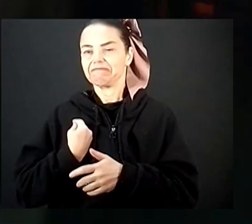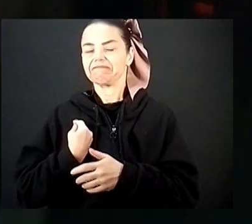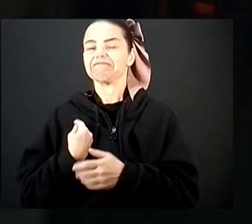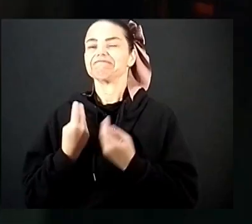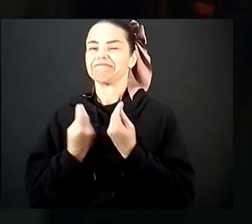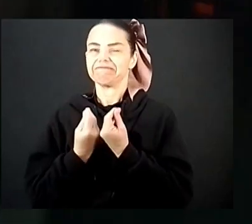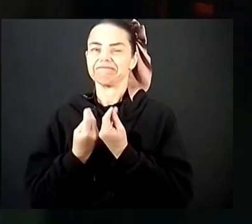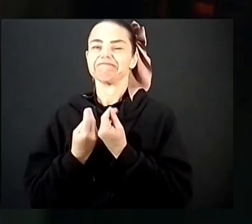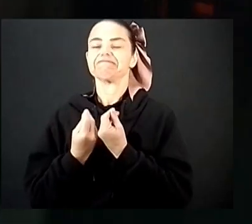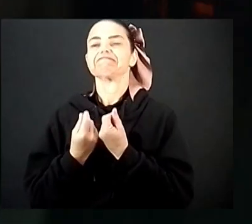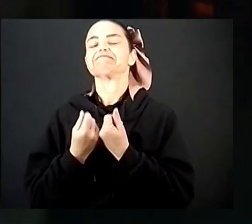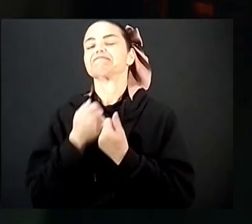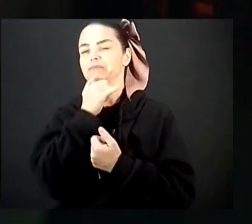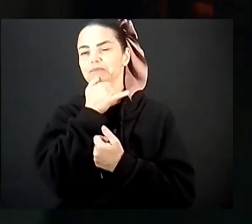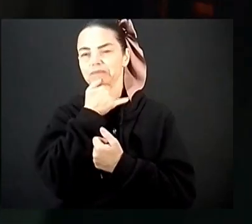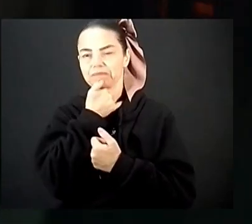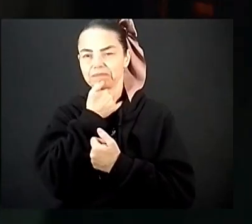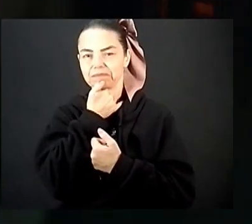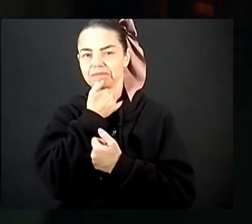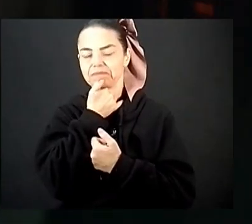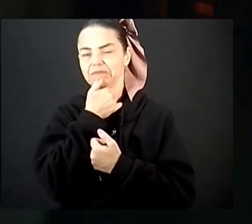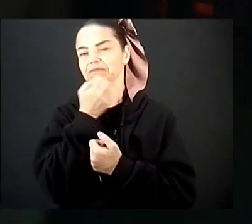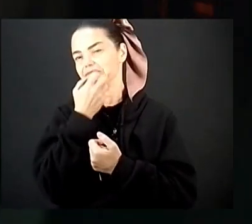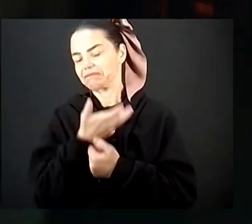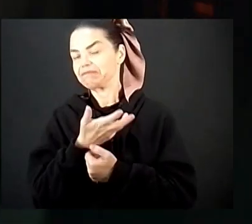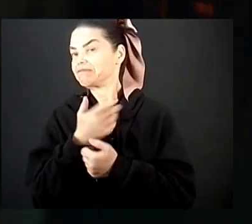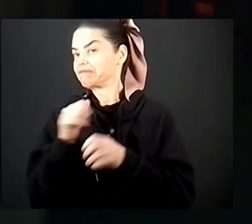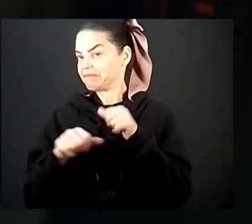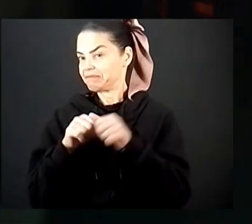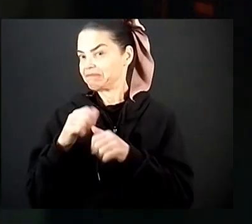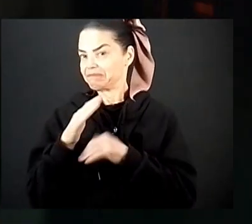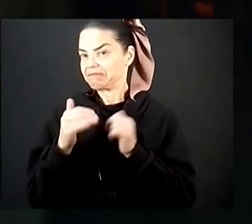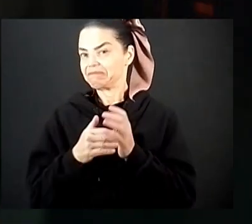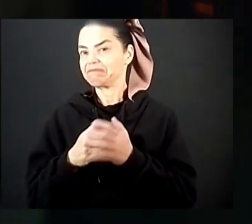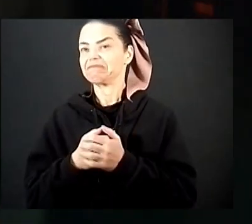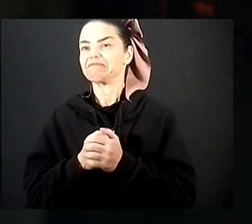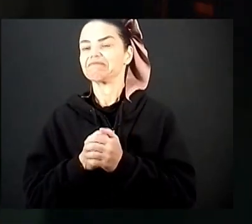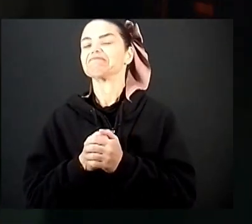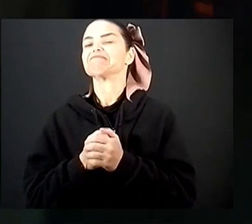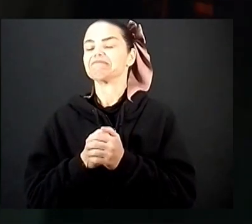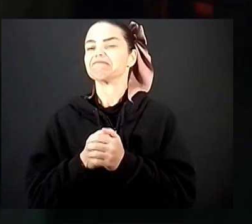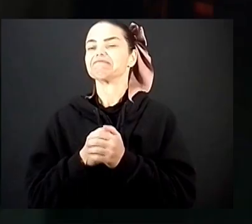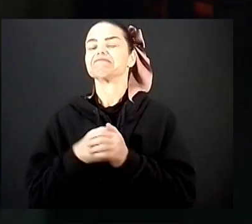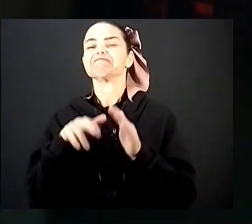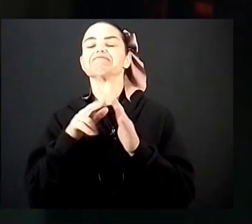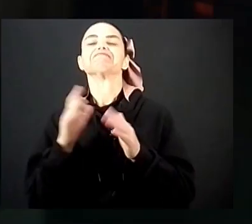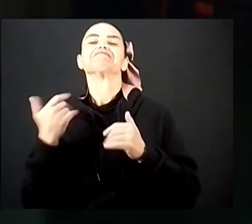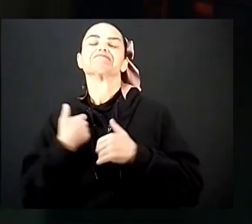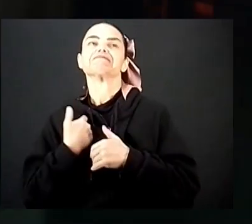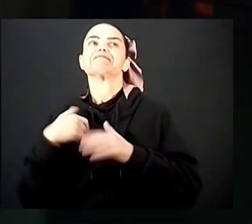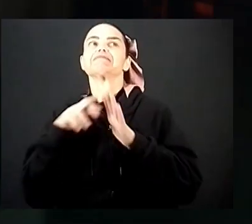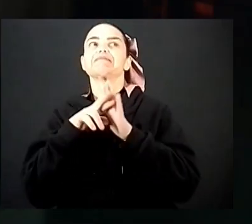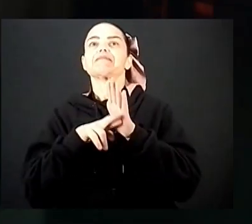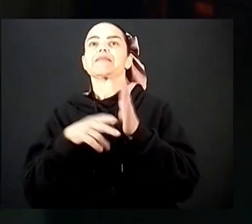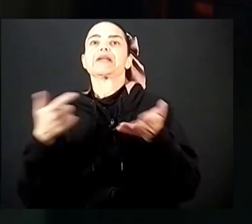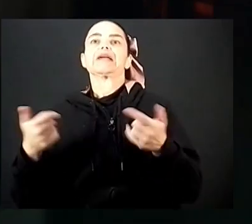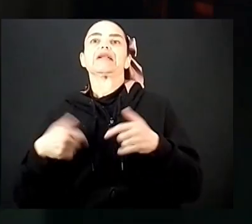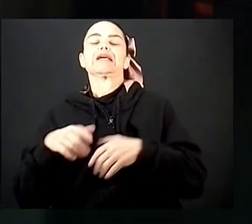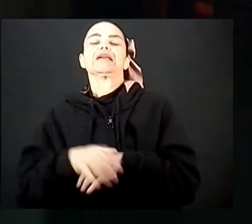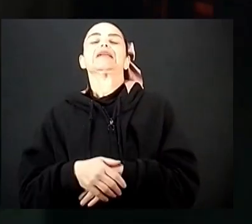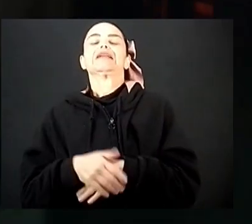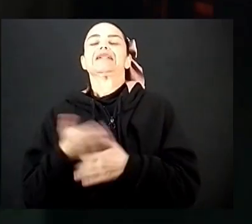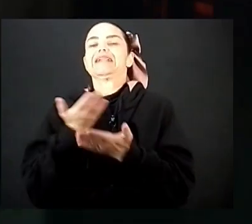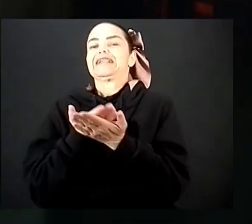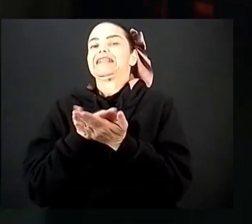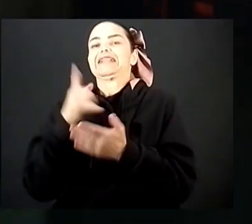bem triste, mas que bom que a gente está mudando tudo isso, né? Com esse programa aqui, eu falo que é uma aula todos os